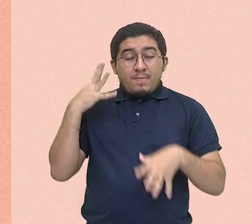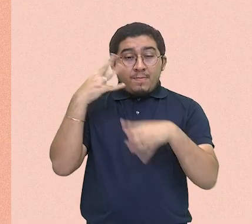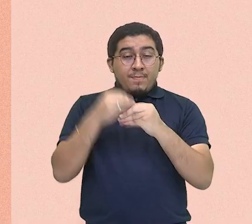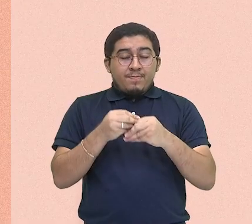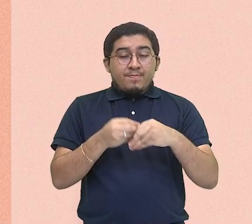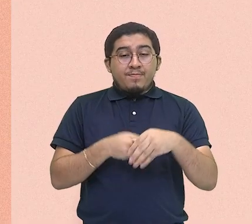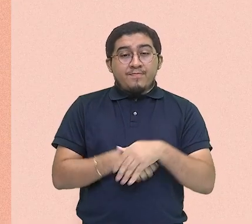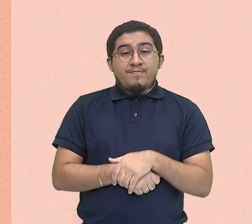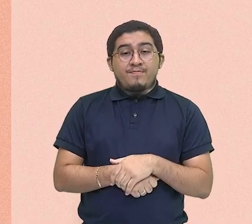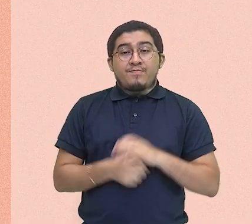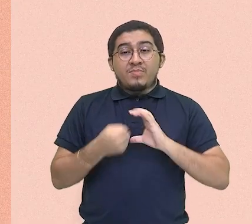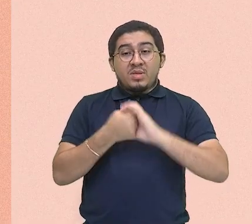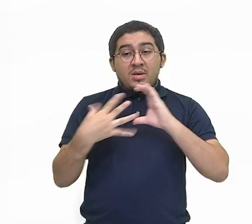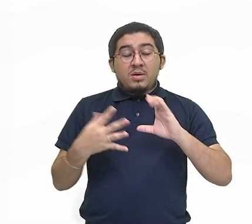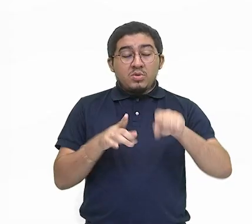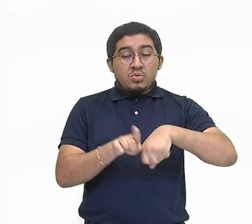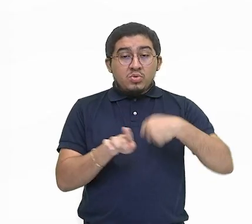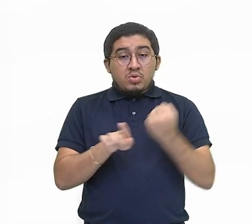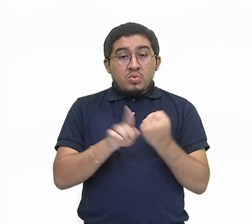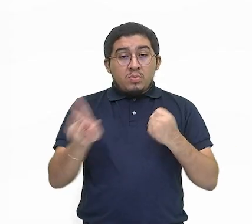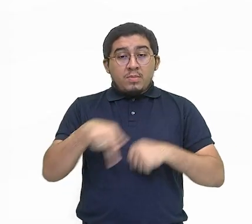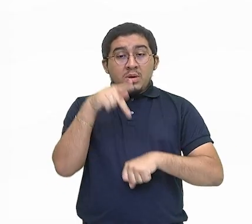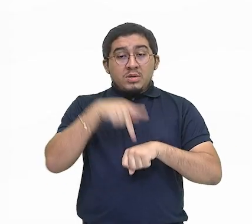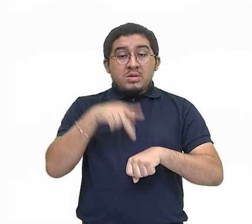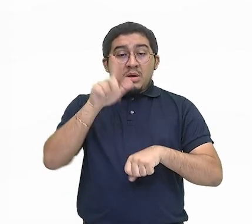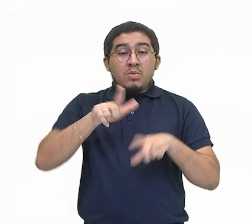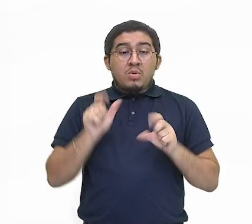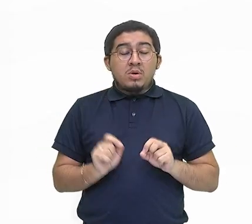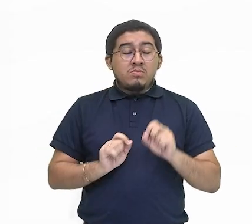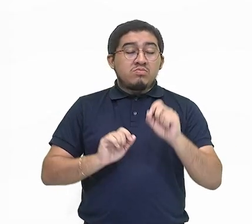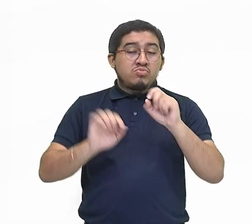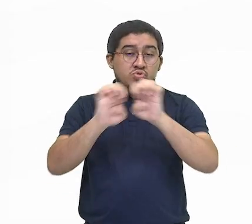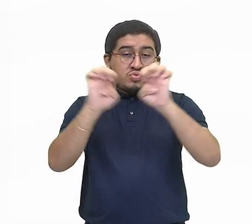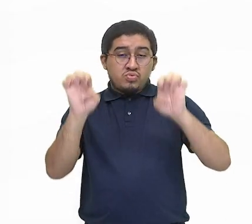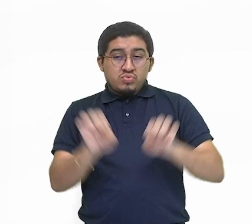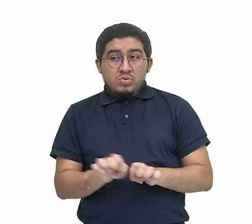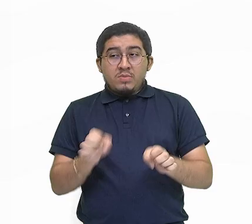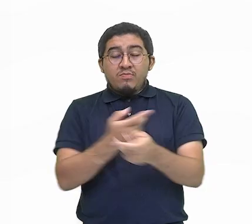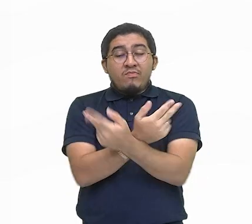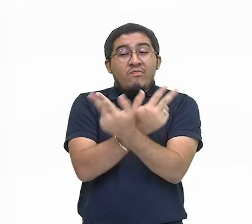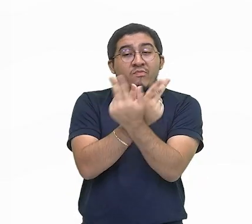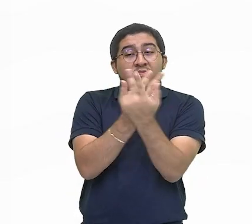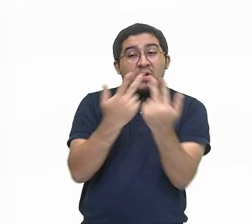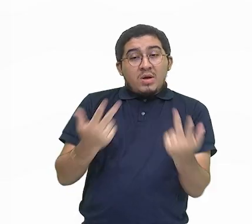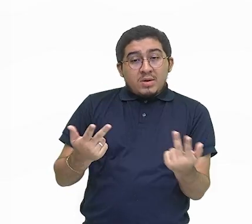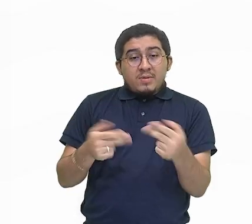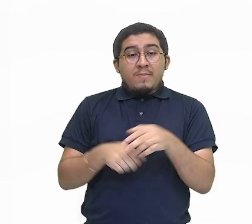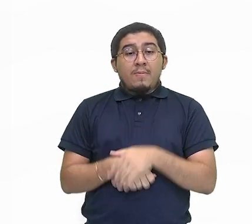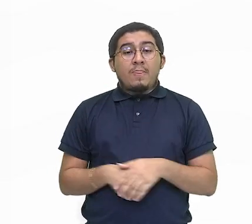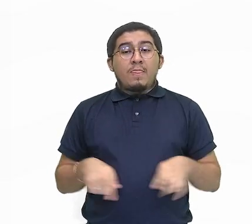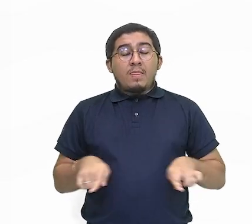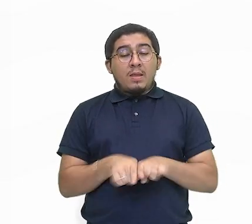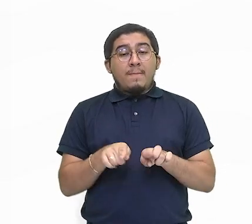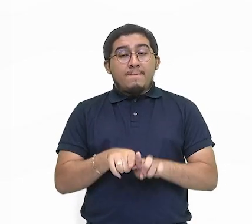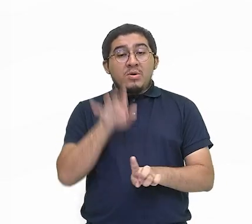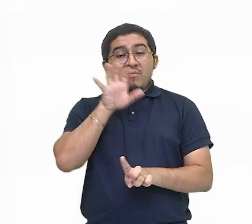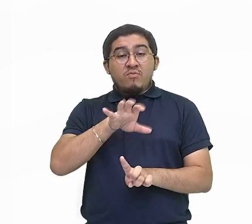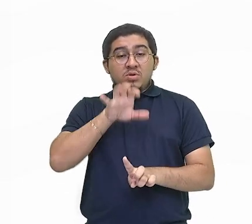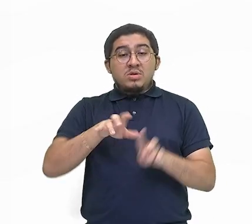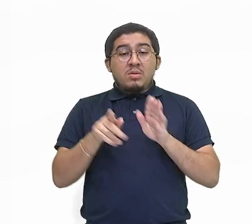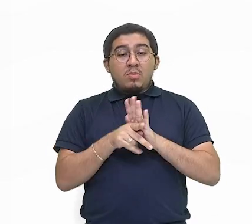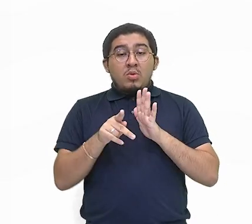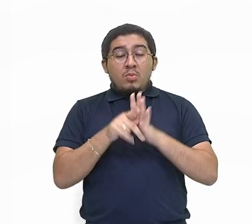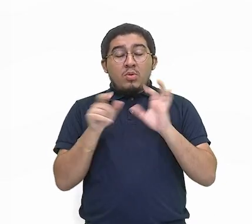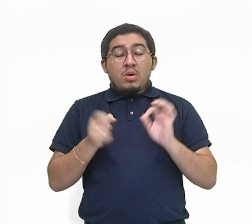as características sociais de um país são dinâmicas. Elas são também influenciadas